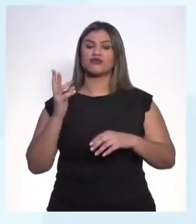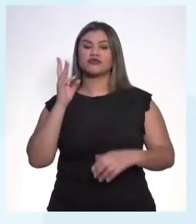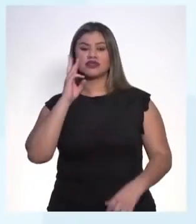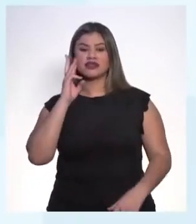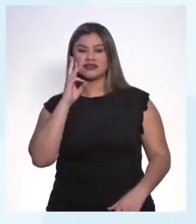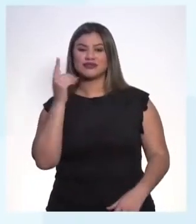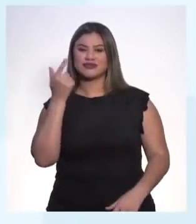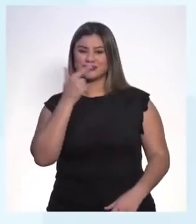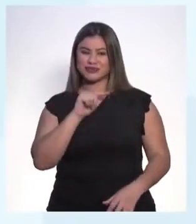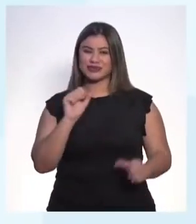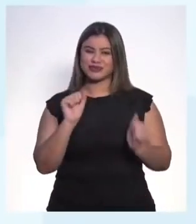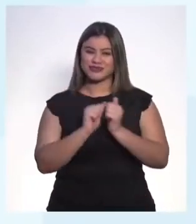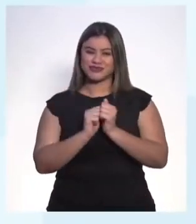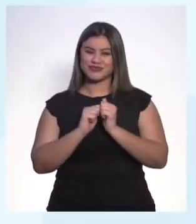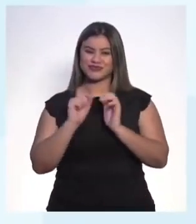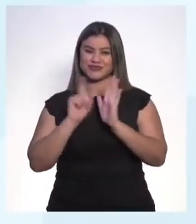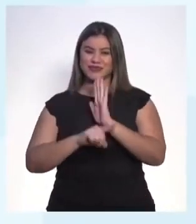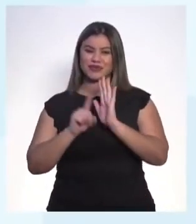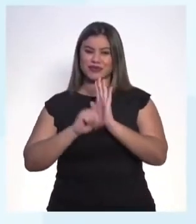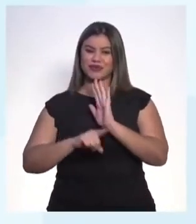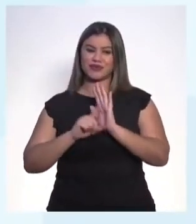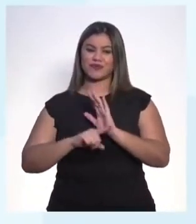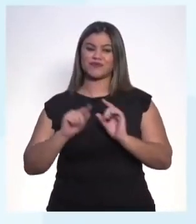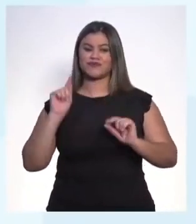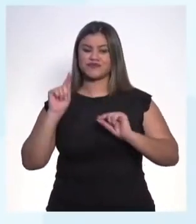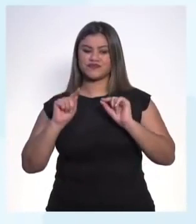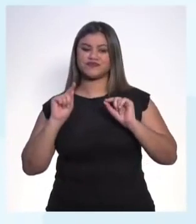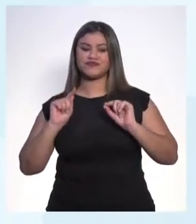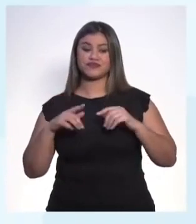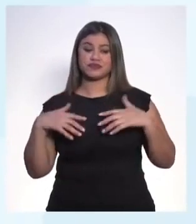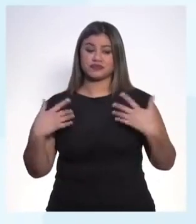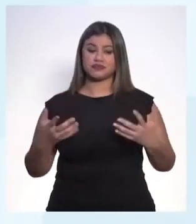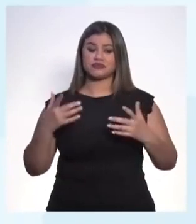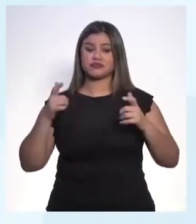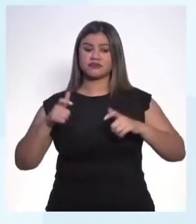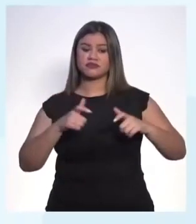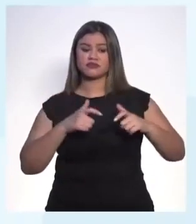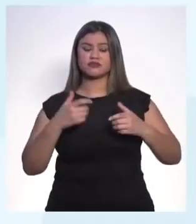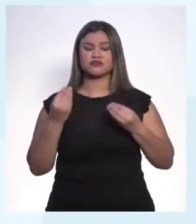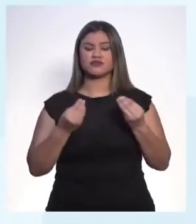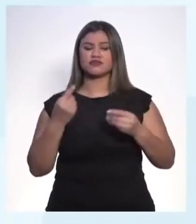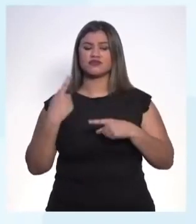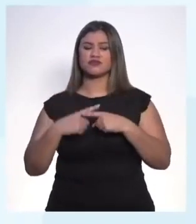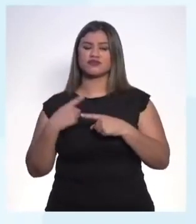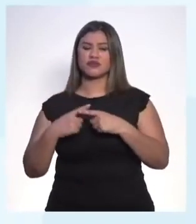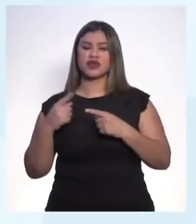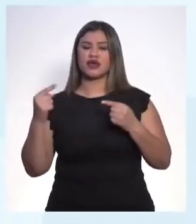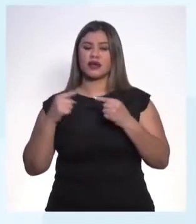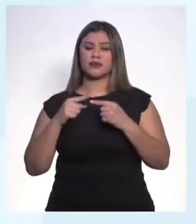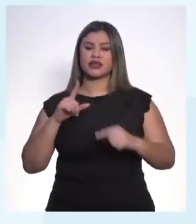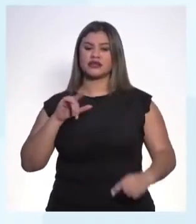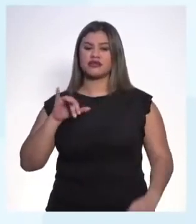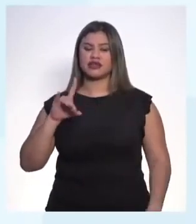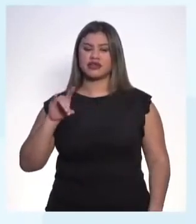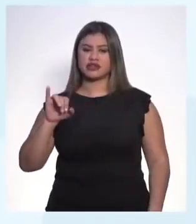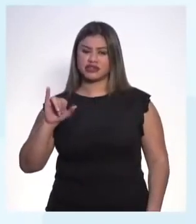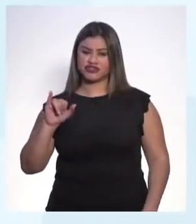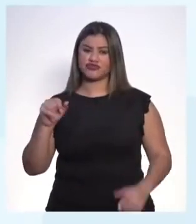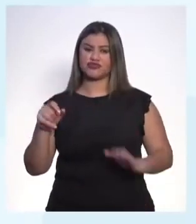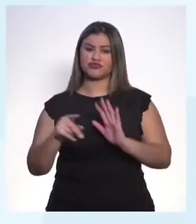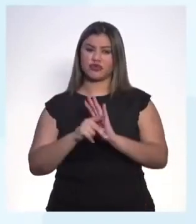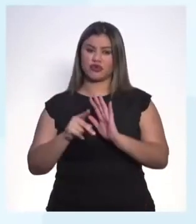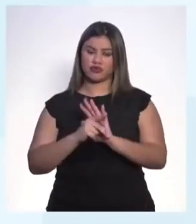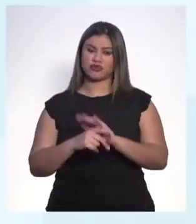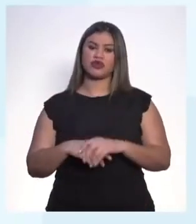terça-feira com essas questões. Então, quem, o que, quando, onde, como e por quê, que é em relação ao lead, que eu destaquei.